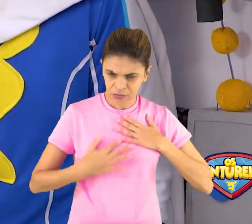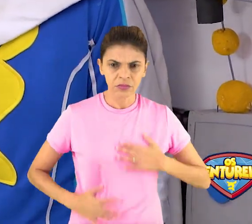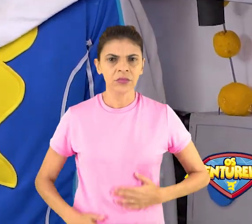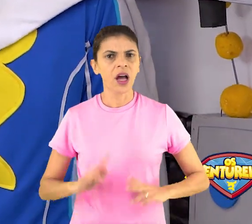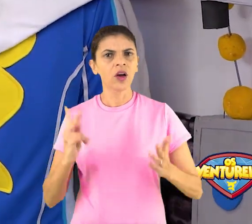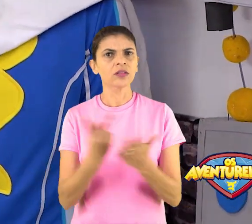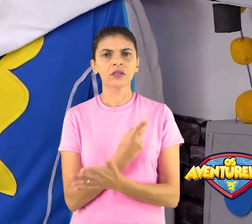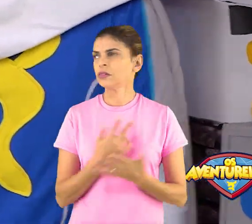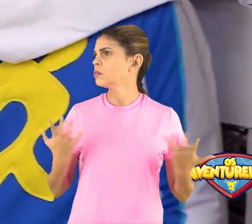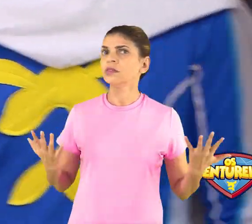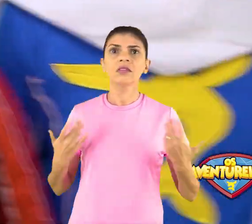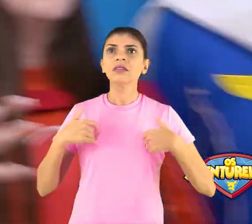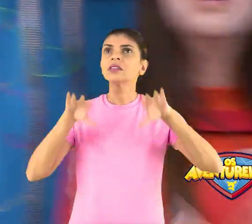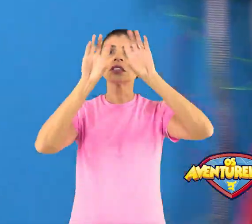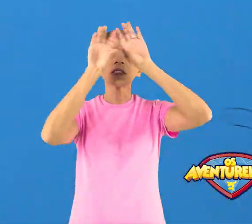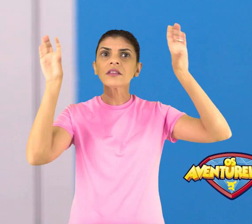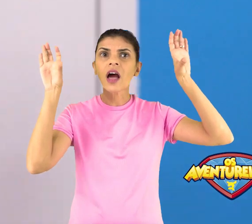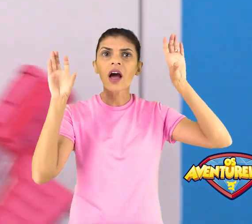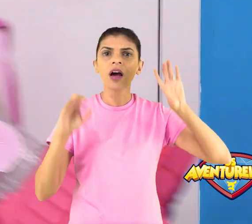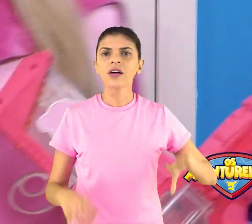A gente tá no céu?